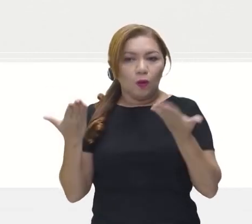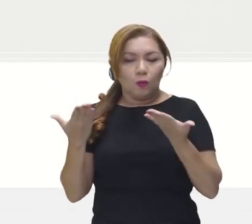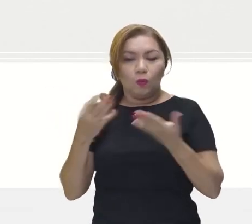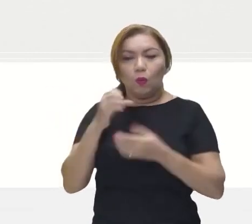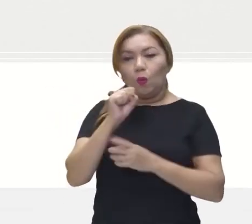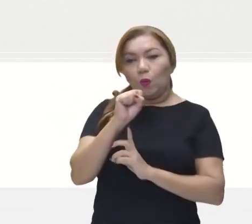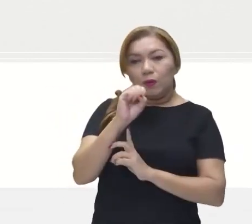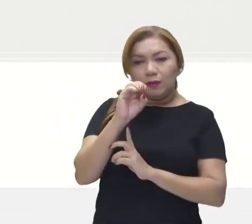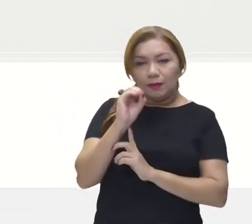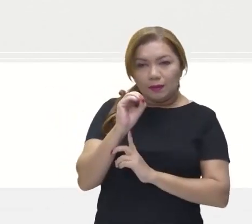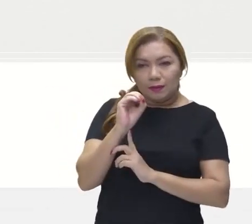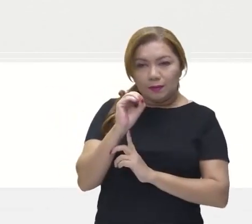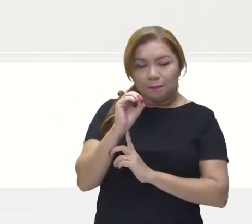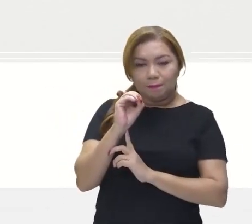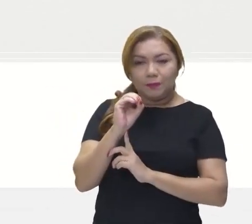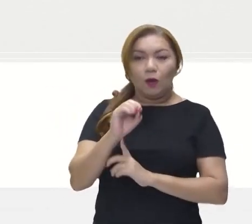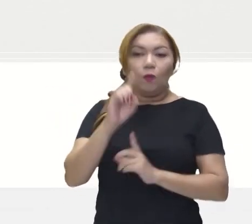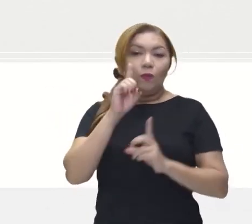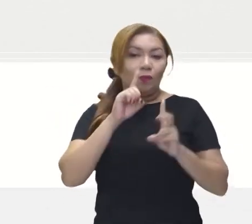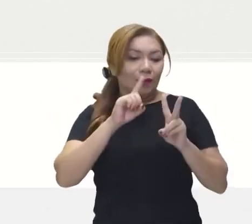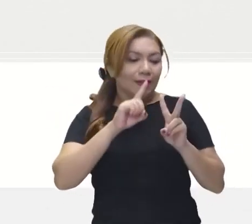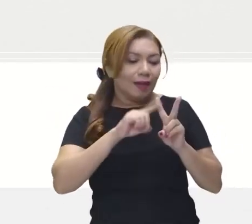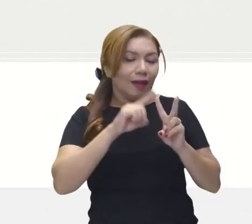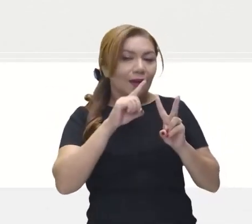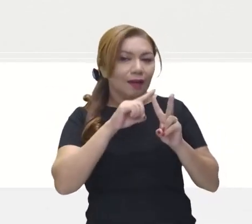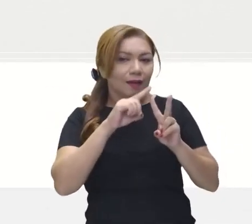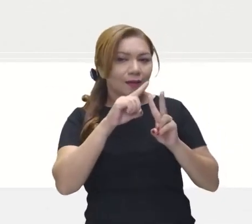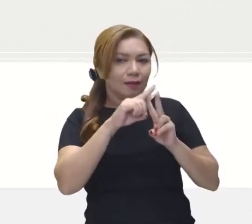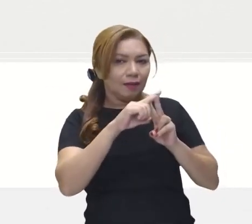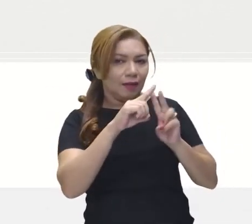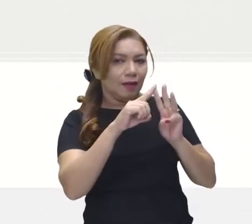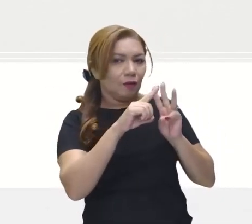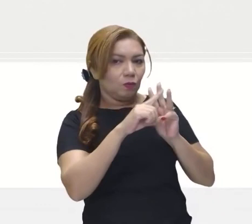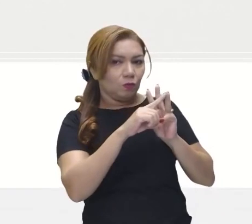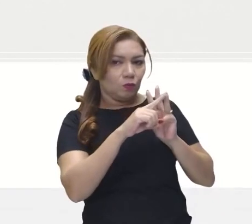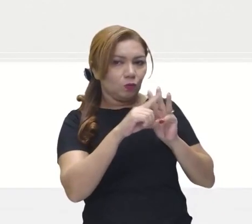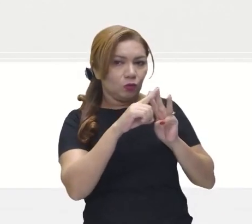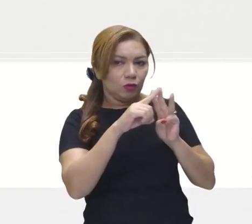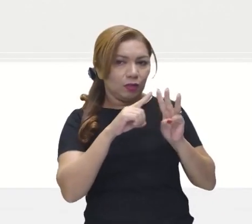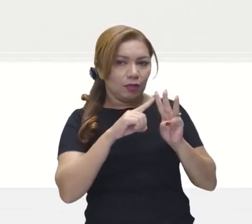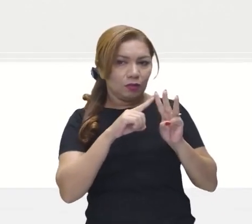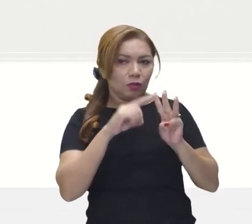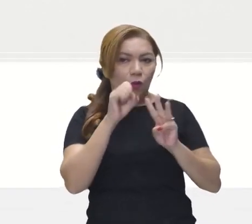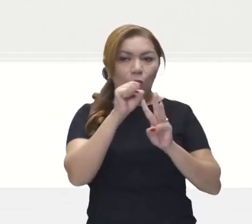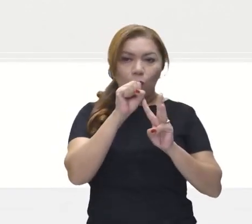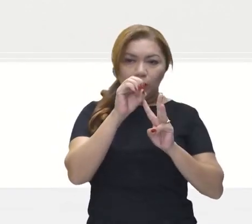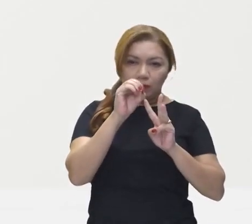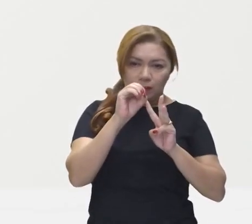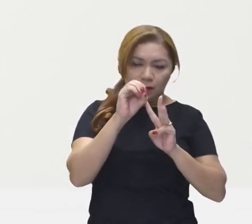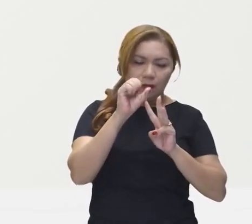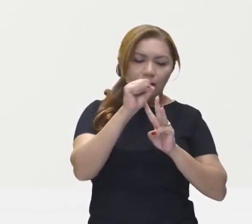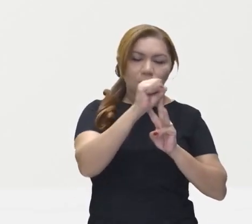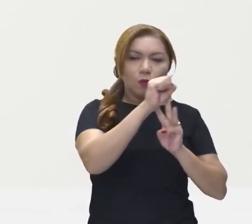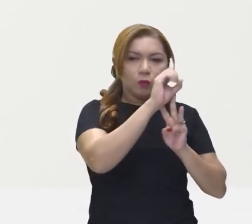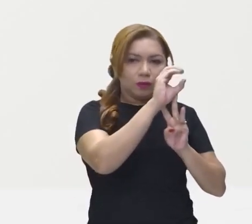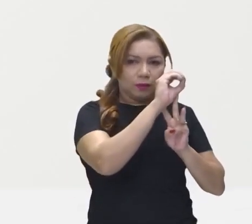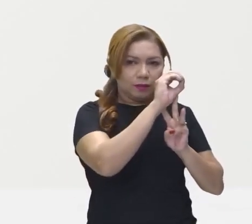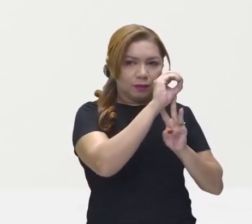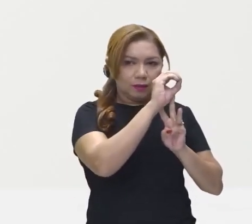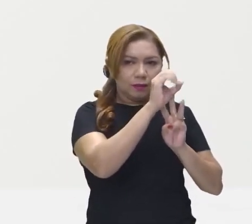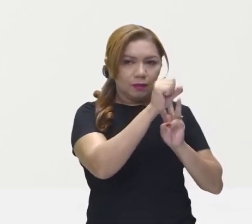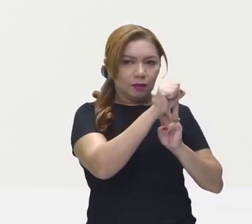Beleza, então cada um percorreu 80 metros. Vamos agora conferir. Realmente, vamos aí na nossa